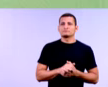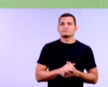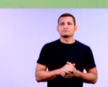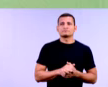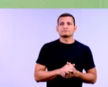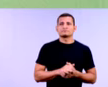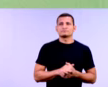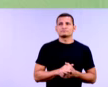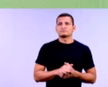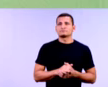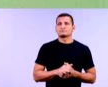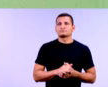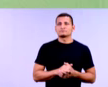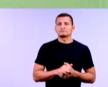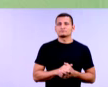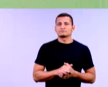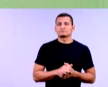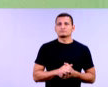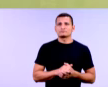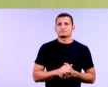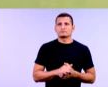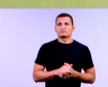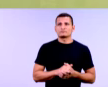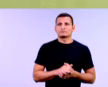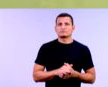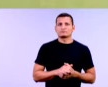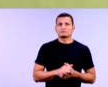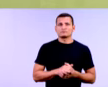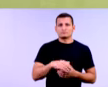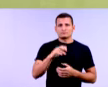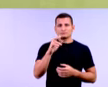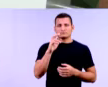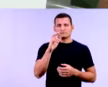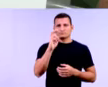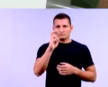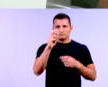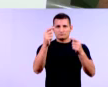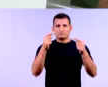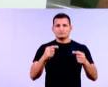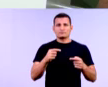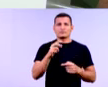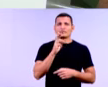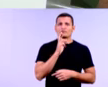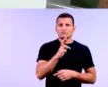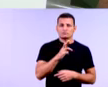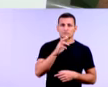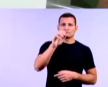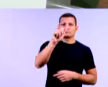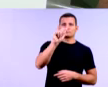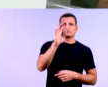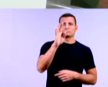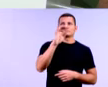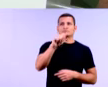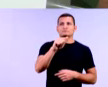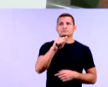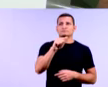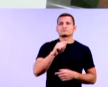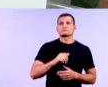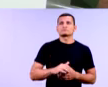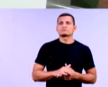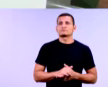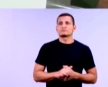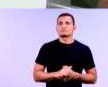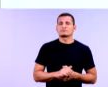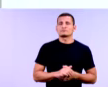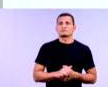Ok. Ok? Então aí, quinta questão, a resposta? Ata. Certo. Certo.